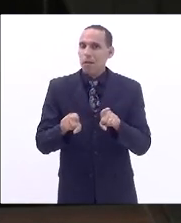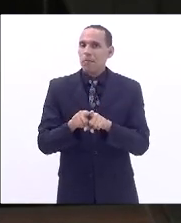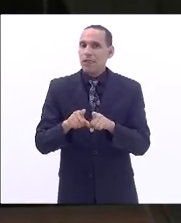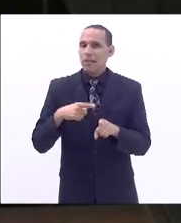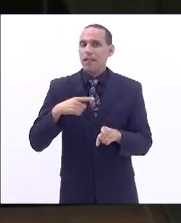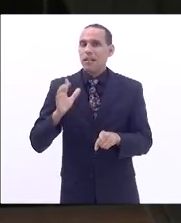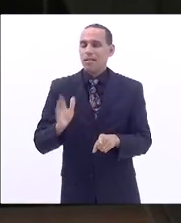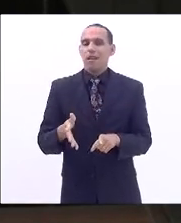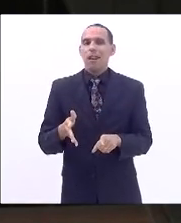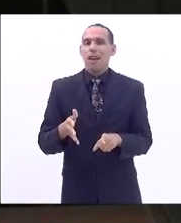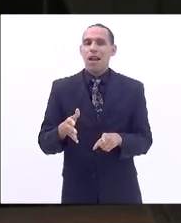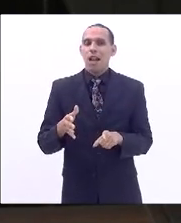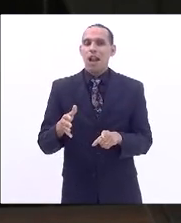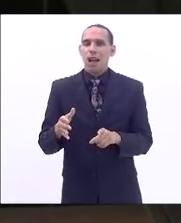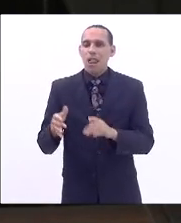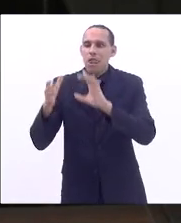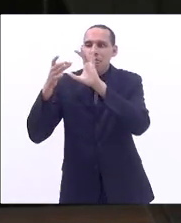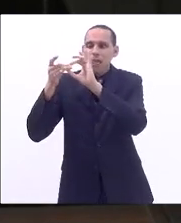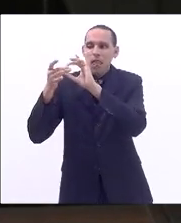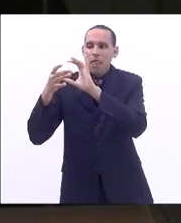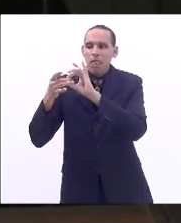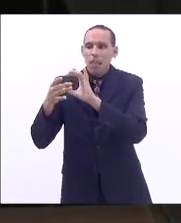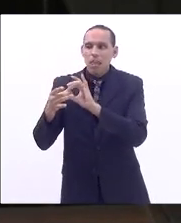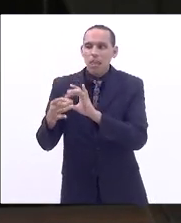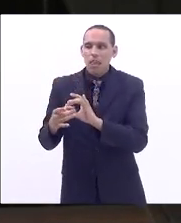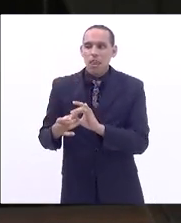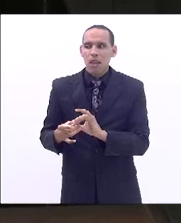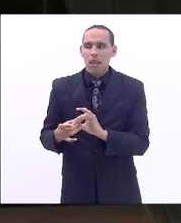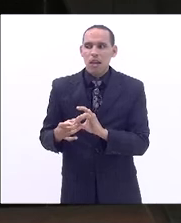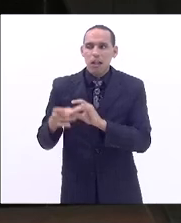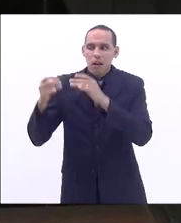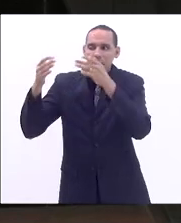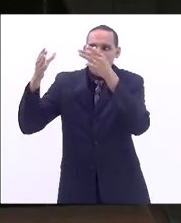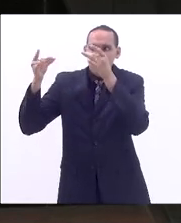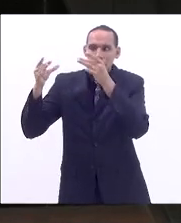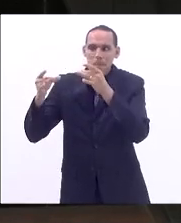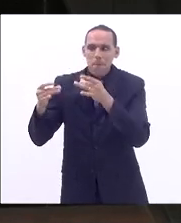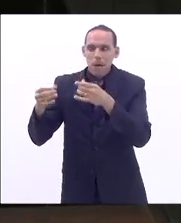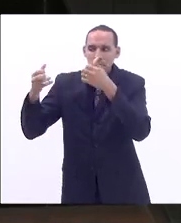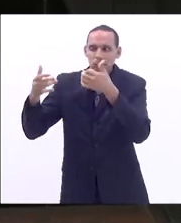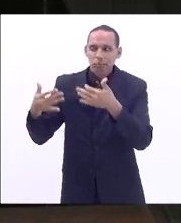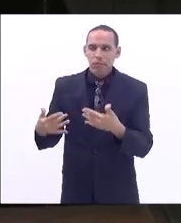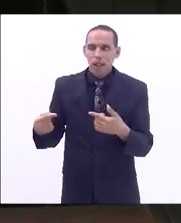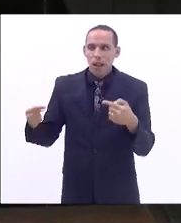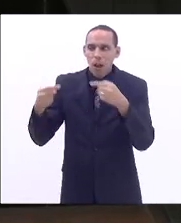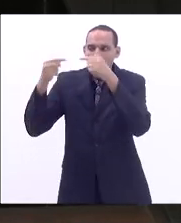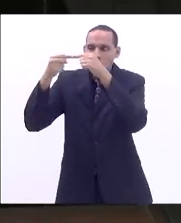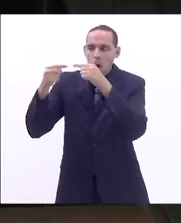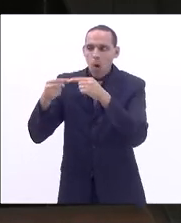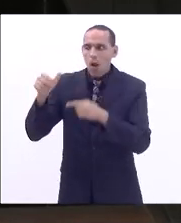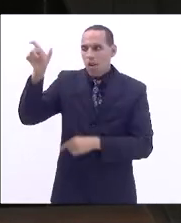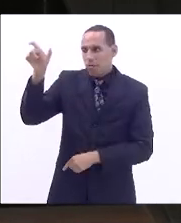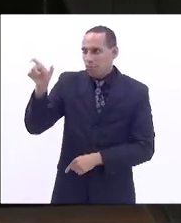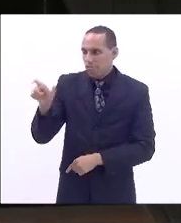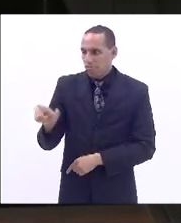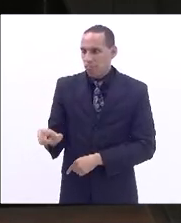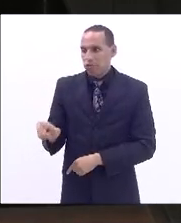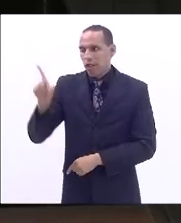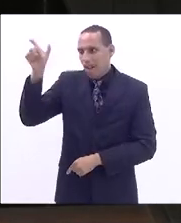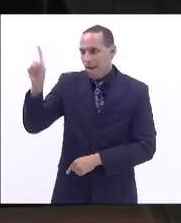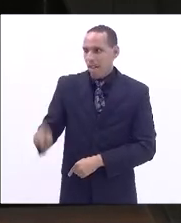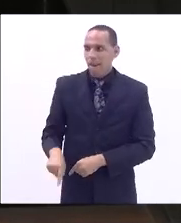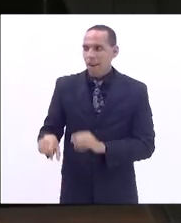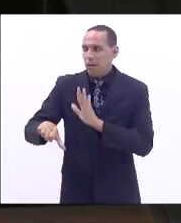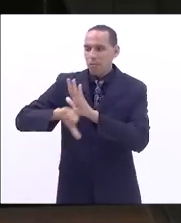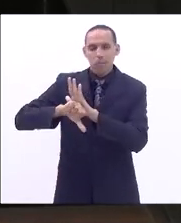possa acoplar descrição a ao modo de agir daquele a qual tá sendo a prática